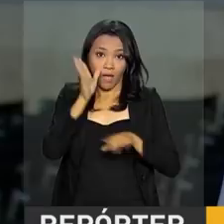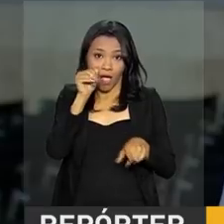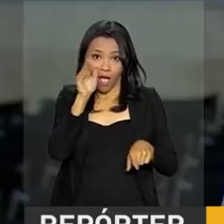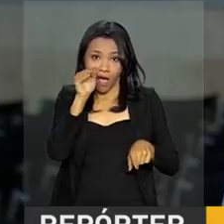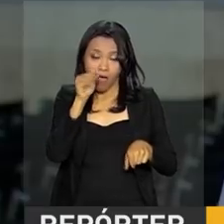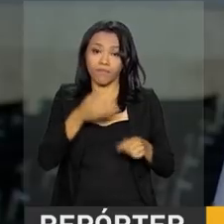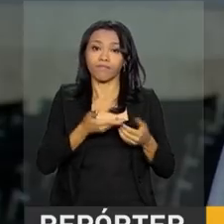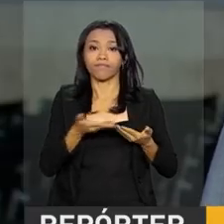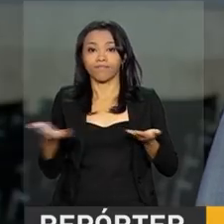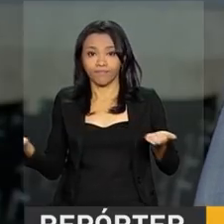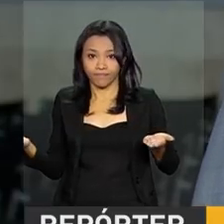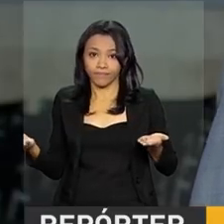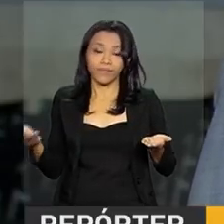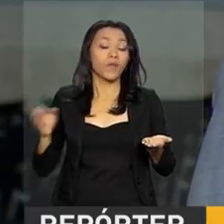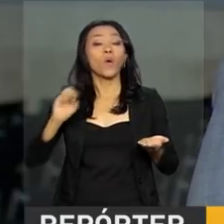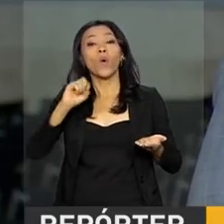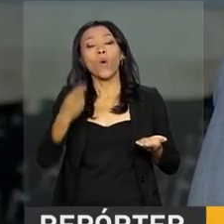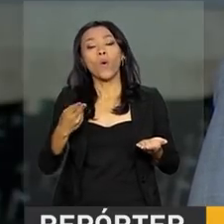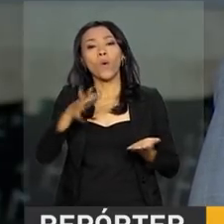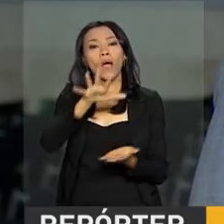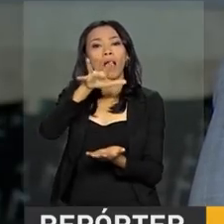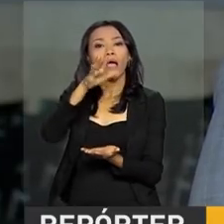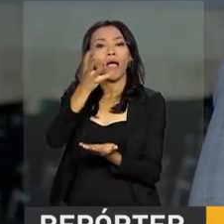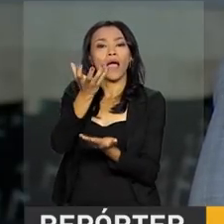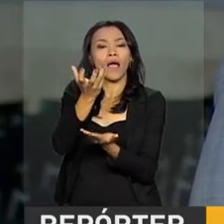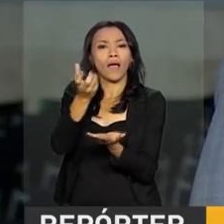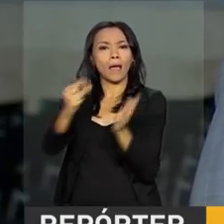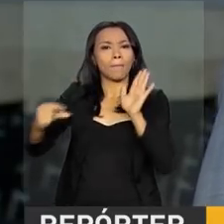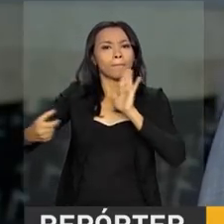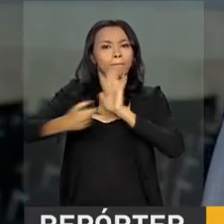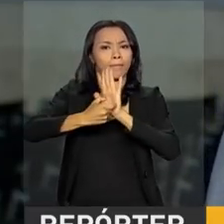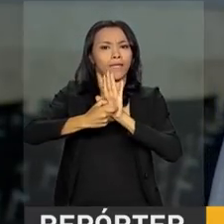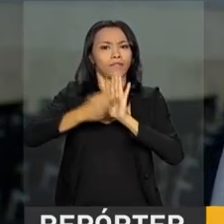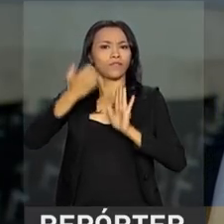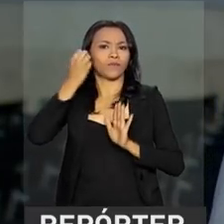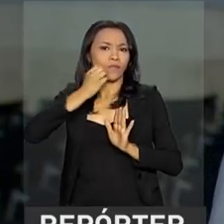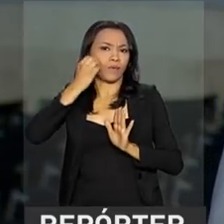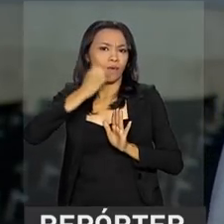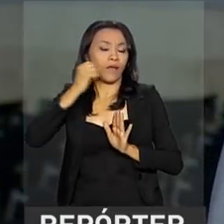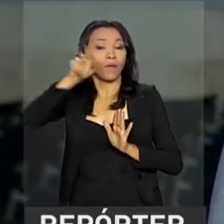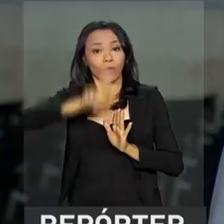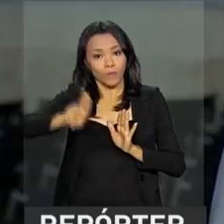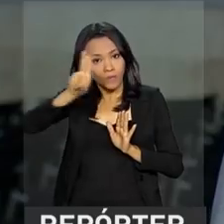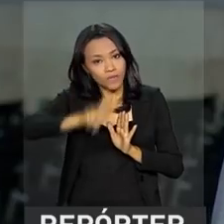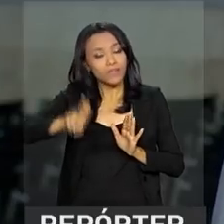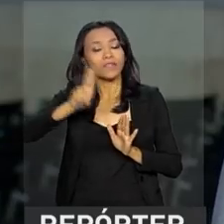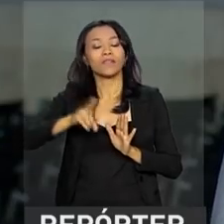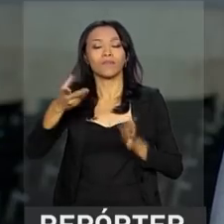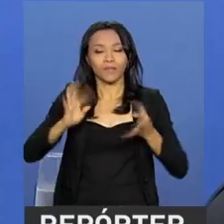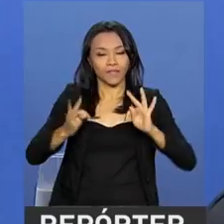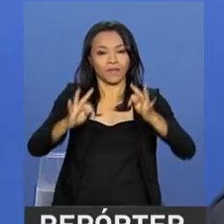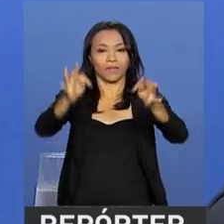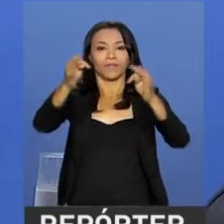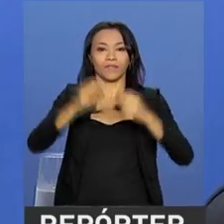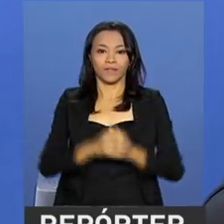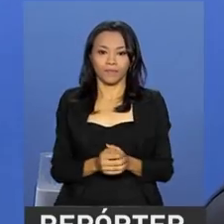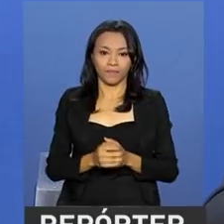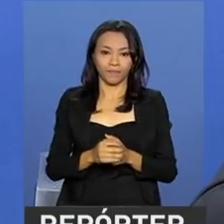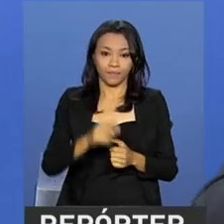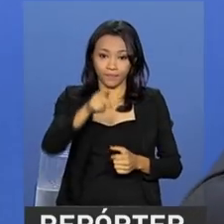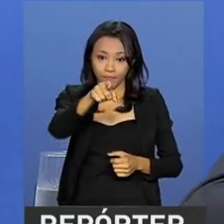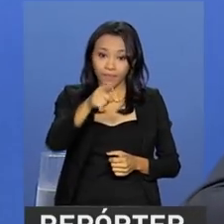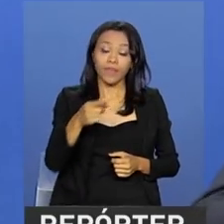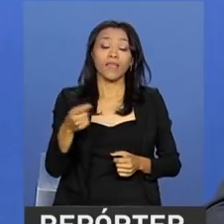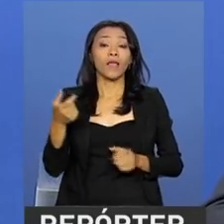www.ans.gov.br ou baixando o aplicativo pelos o lar utilizando a tecnologia da informação o aplicativo